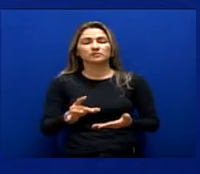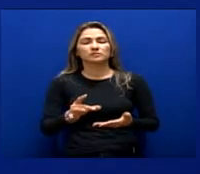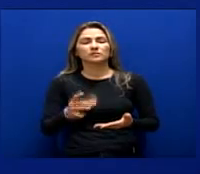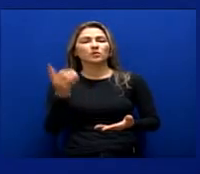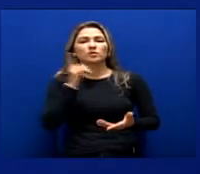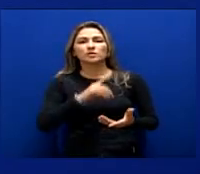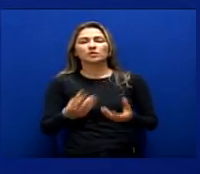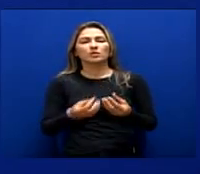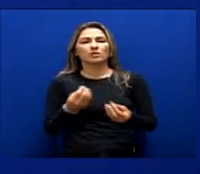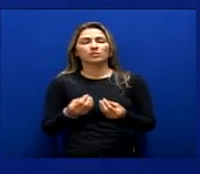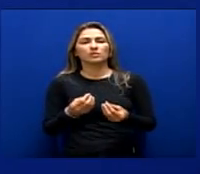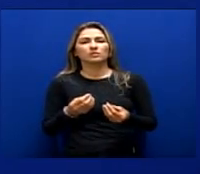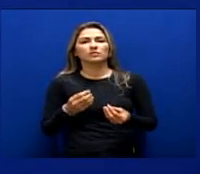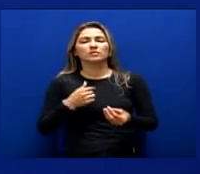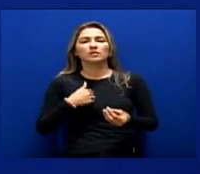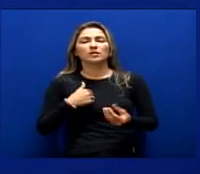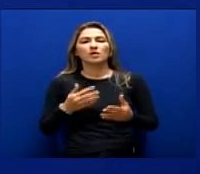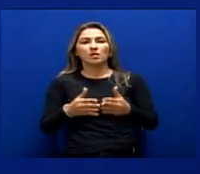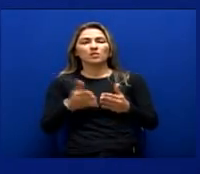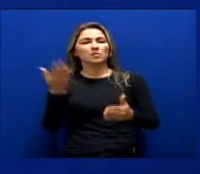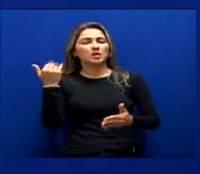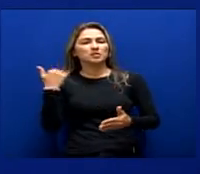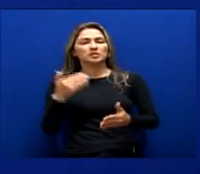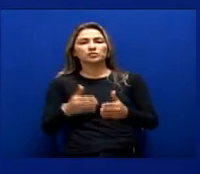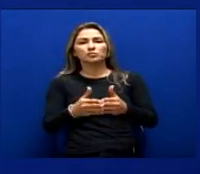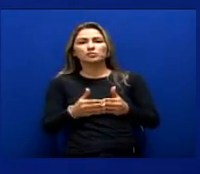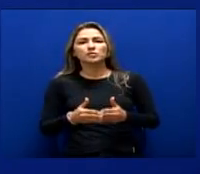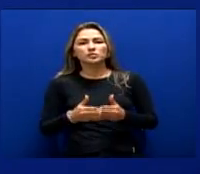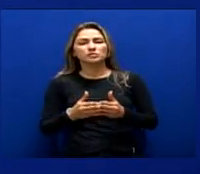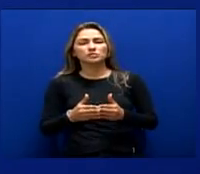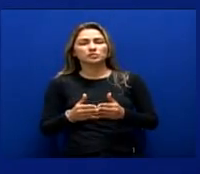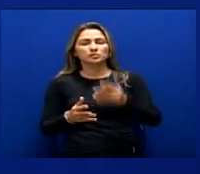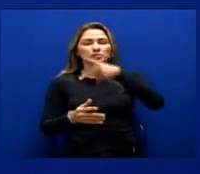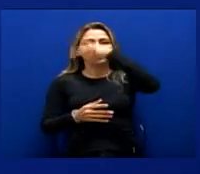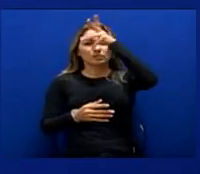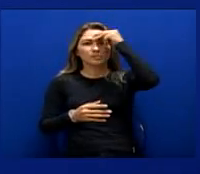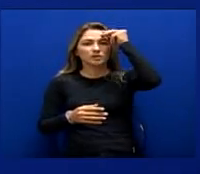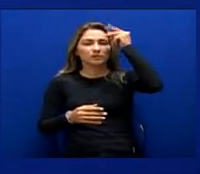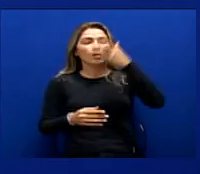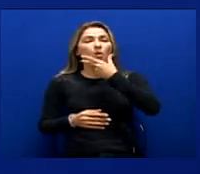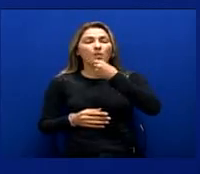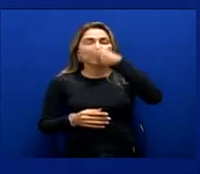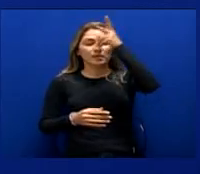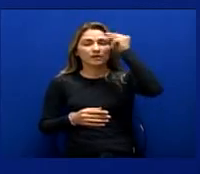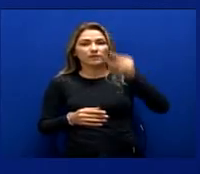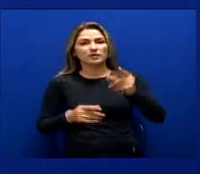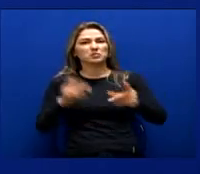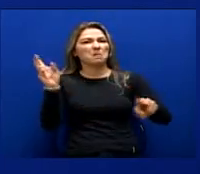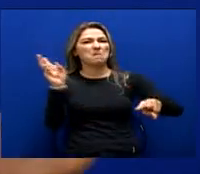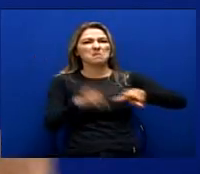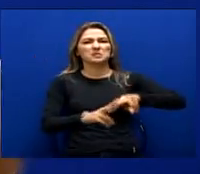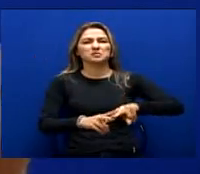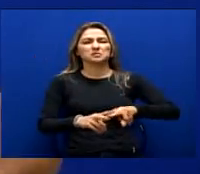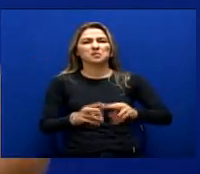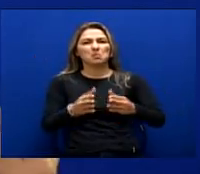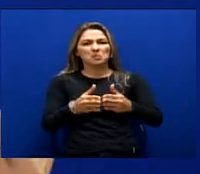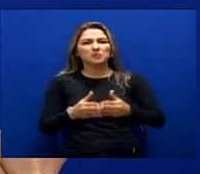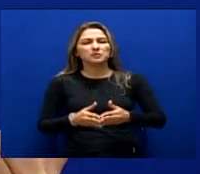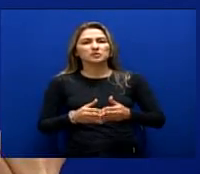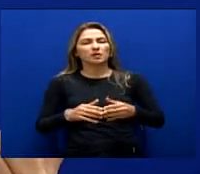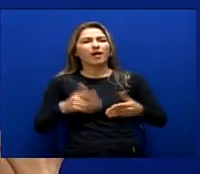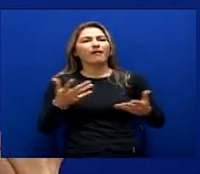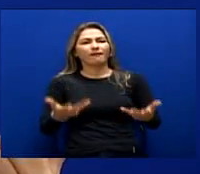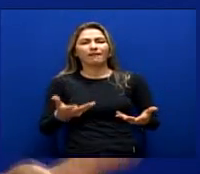pedido de prisão para um chefe do executivo naquela época então a postura a mentalidade do município tem que mudar e valorizar seus